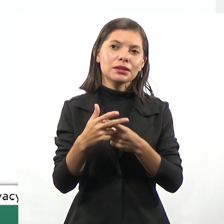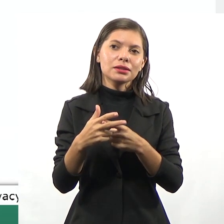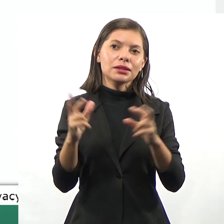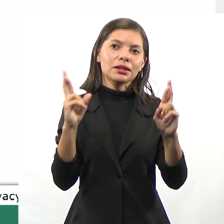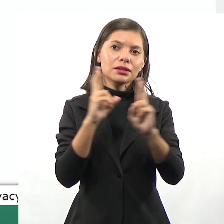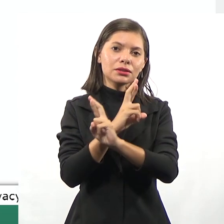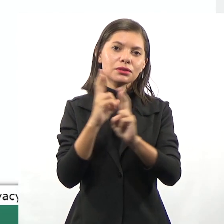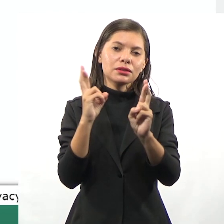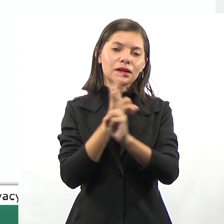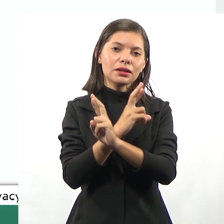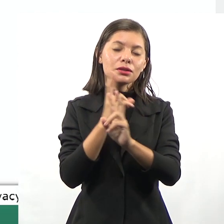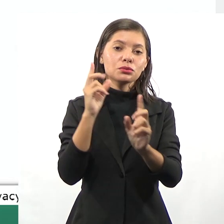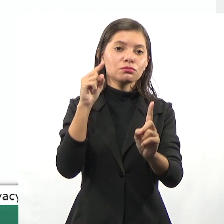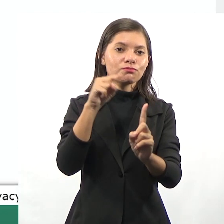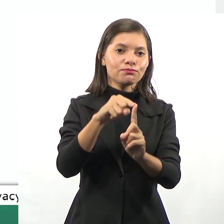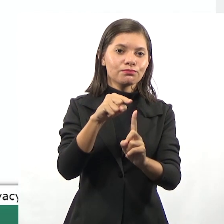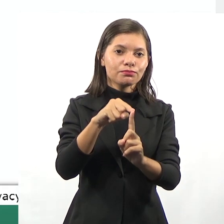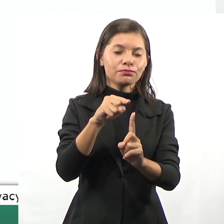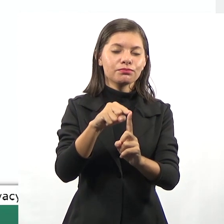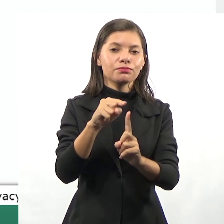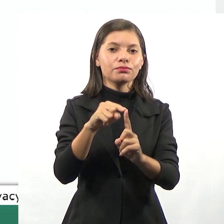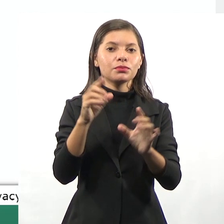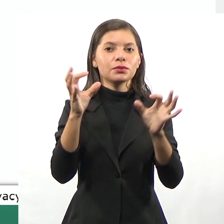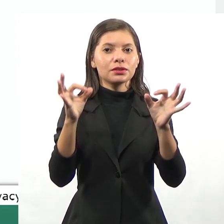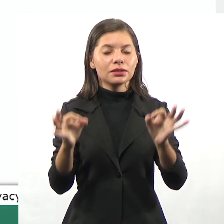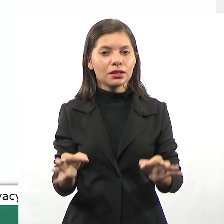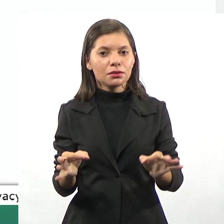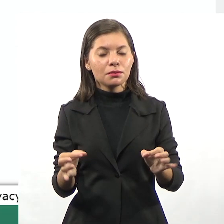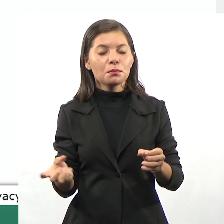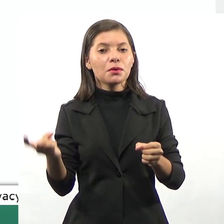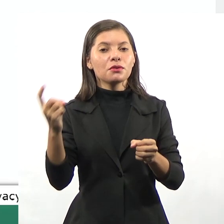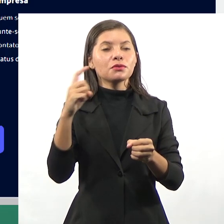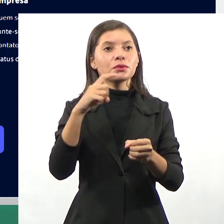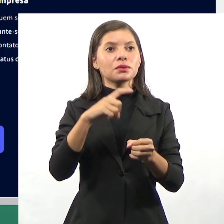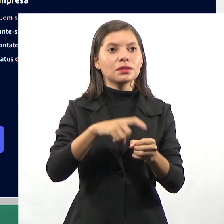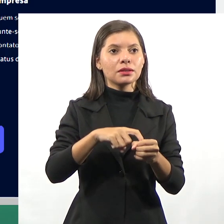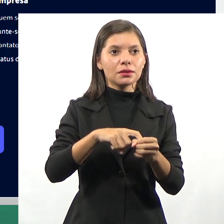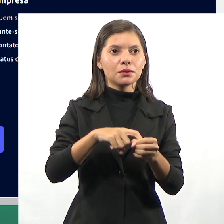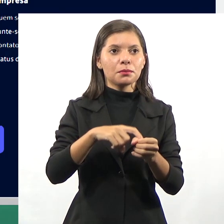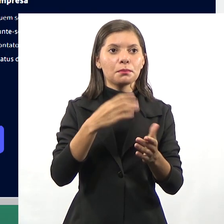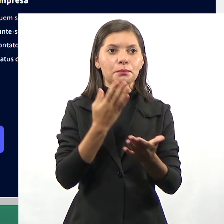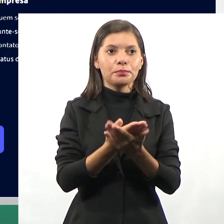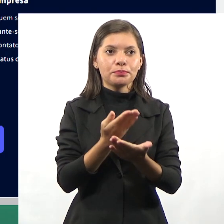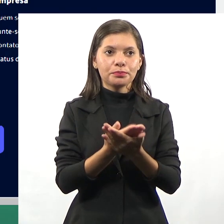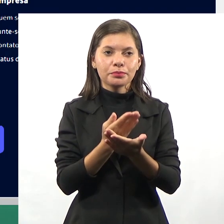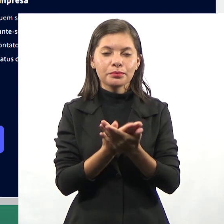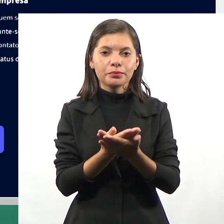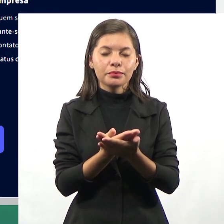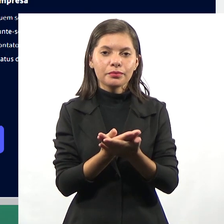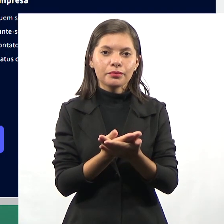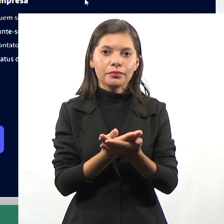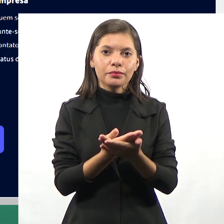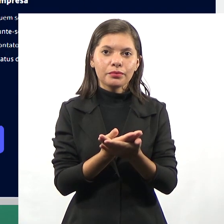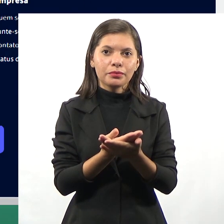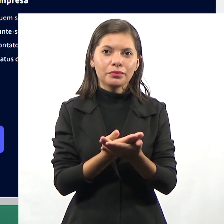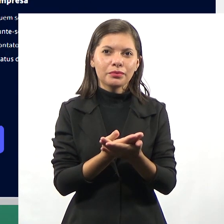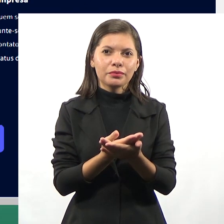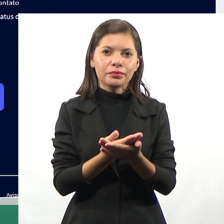relacionadas à sua função principal, tá? Mas, voltando lá para a nossa